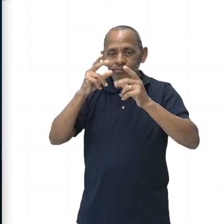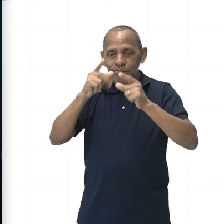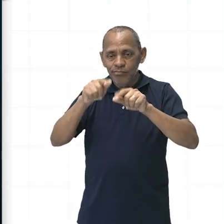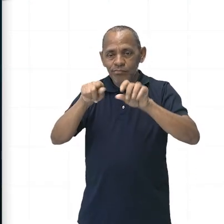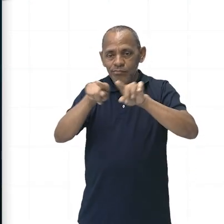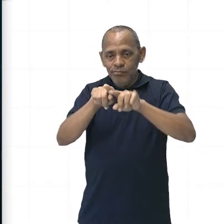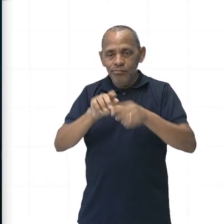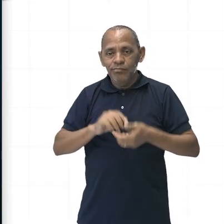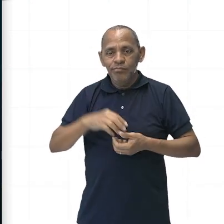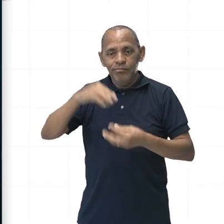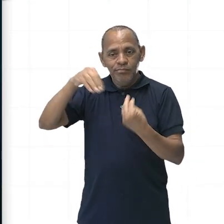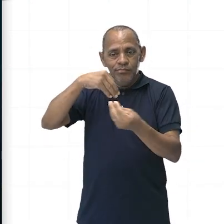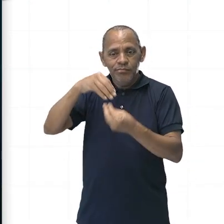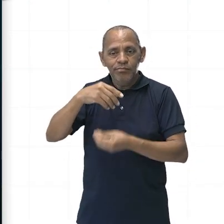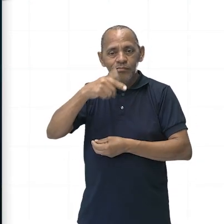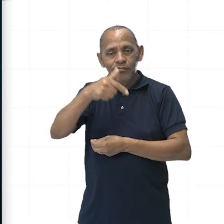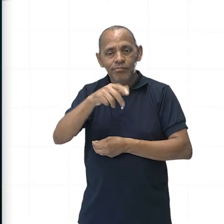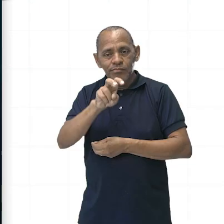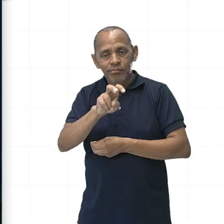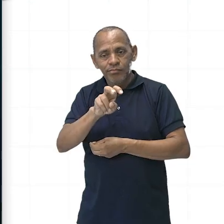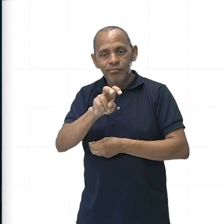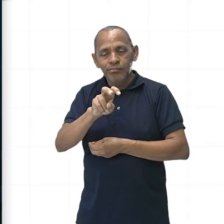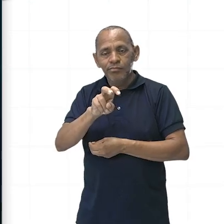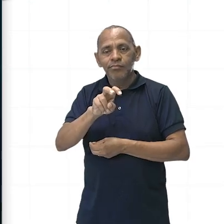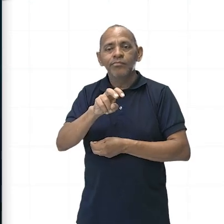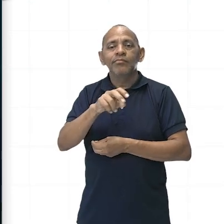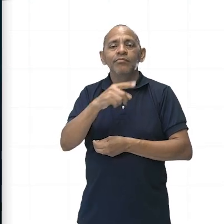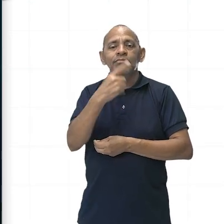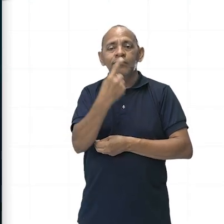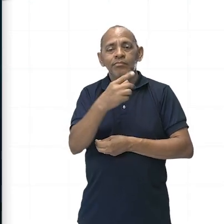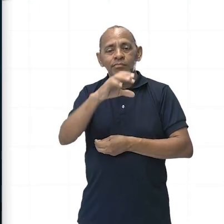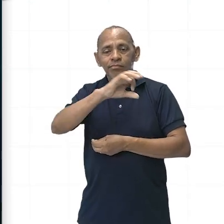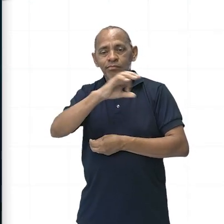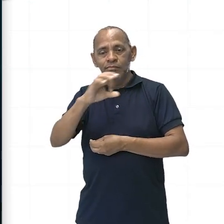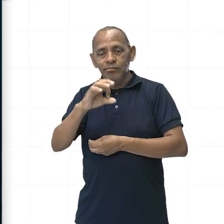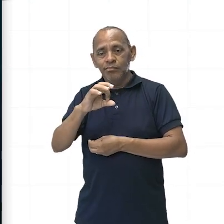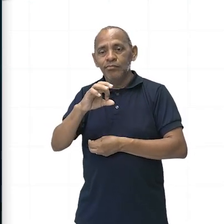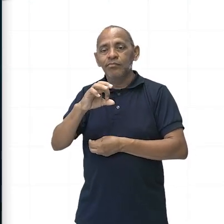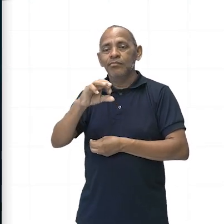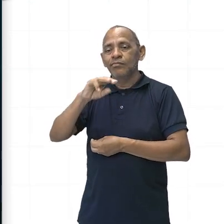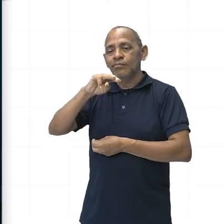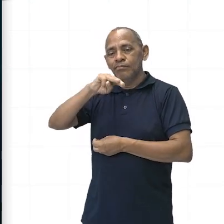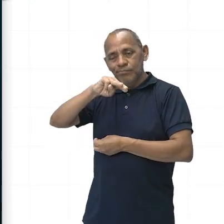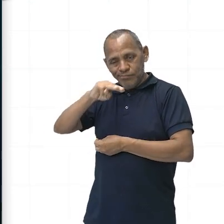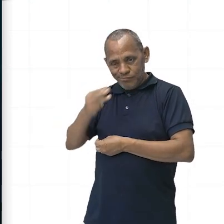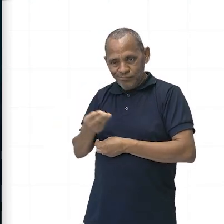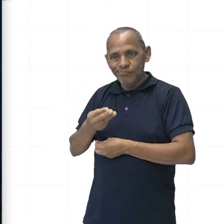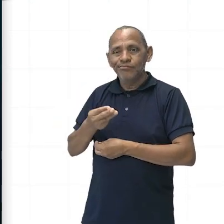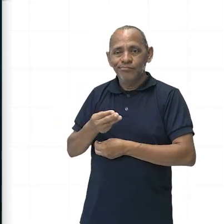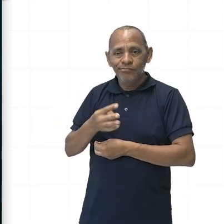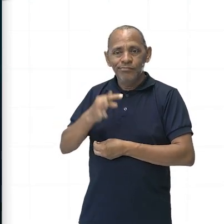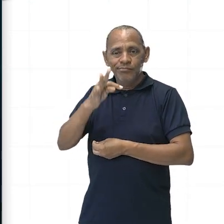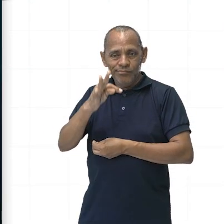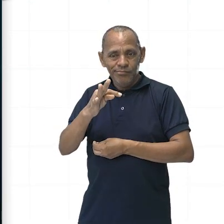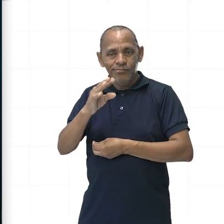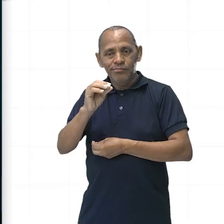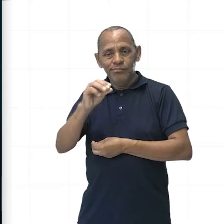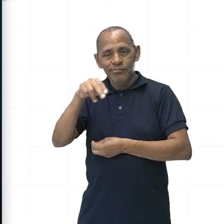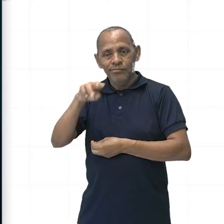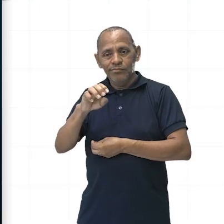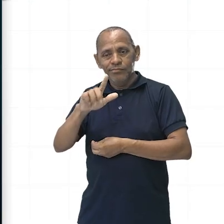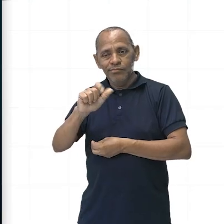entre 75 e 199 milhões de toneladas. Bem como um estudo